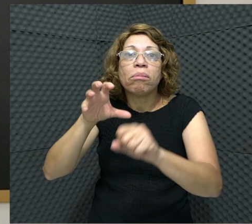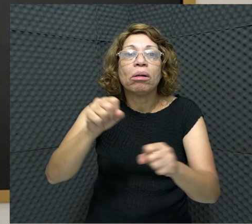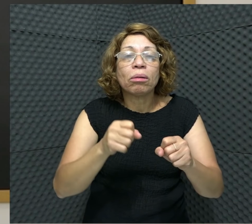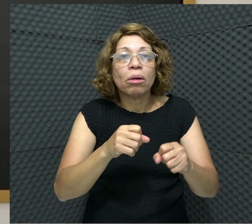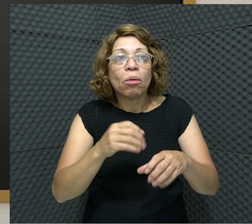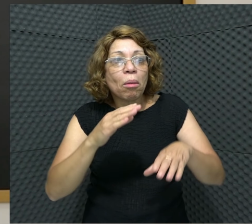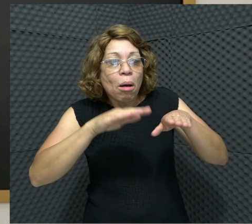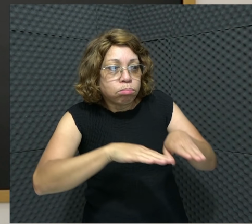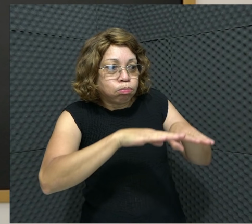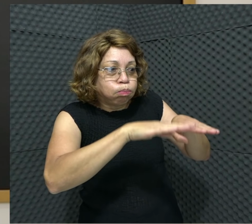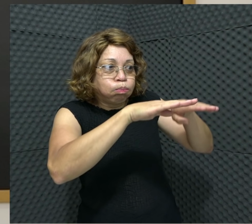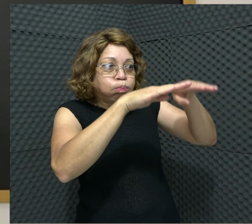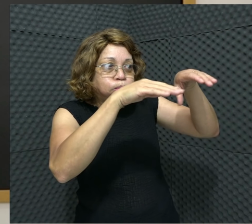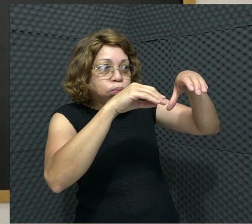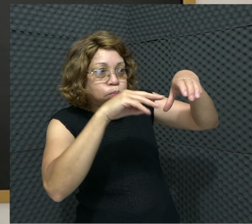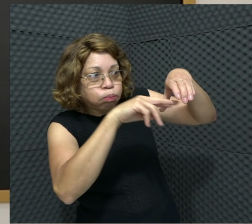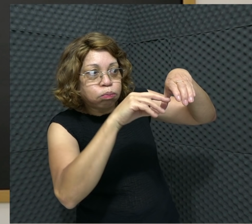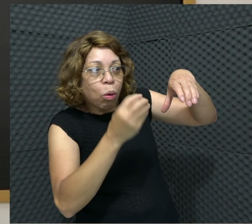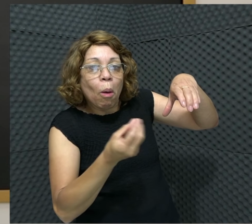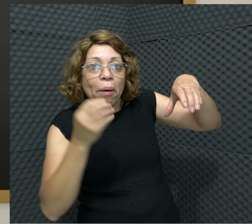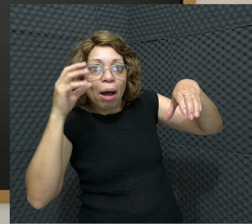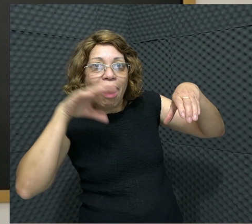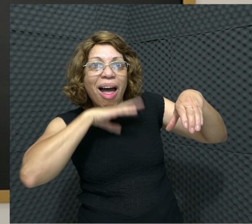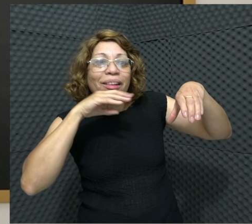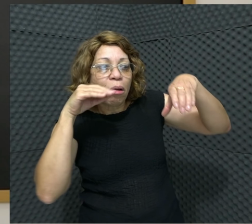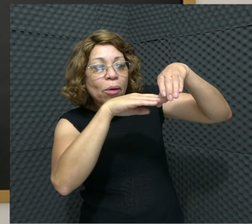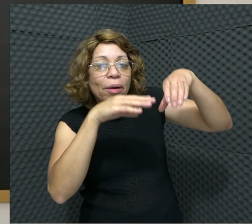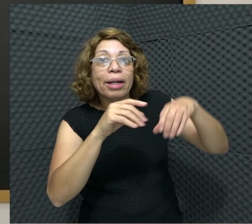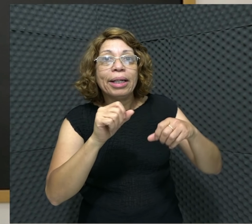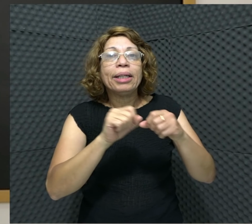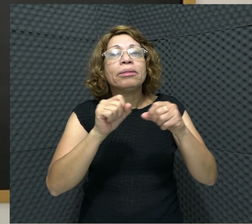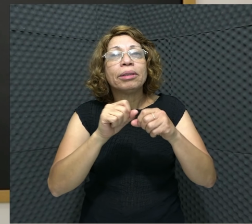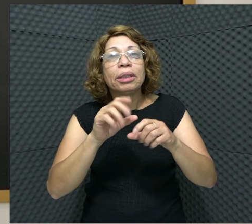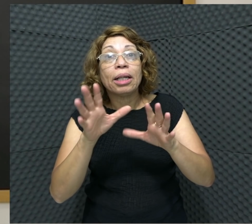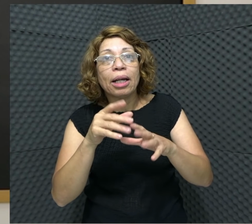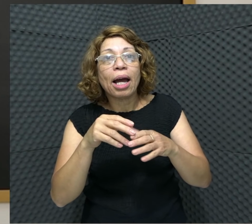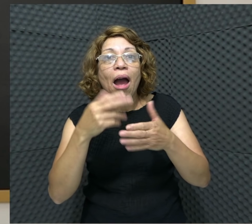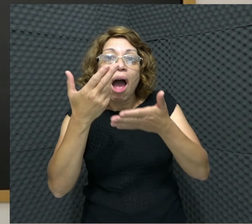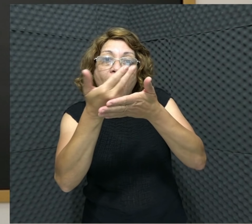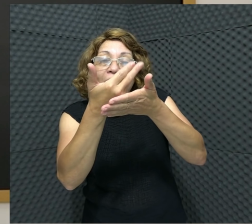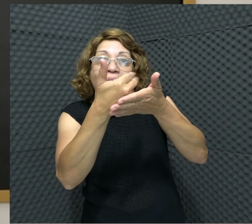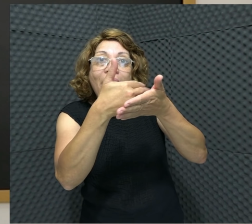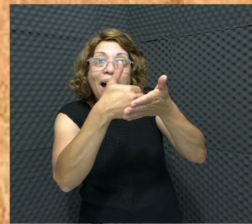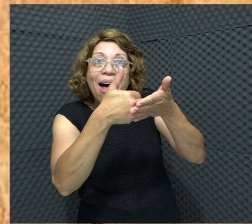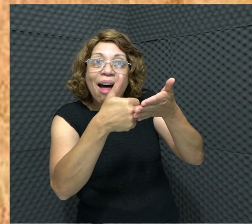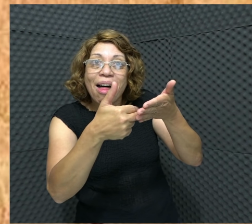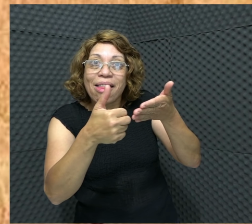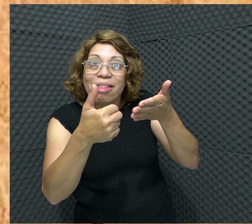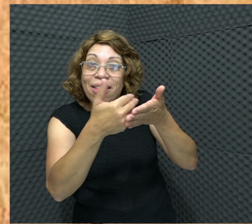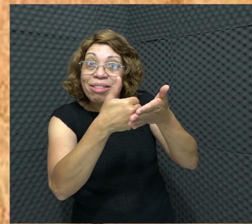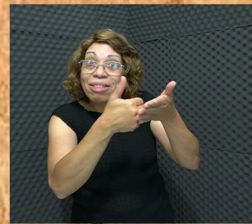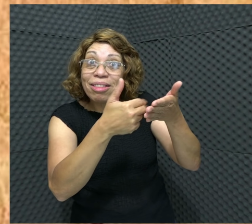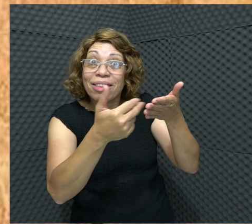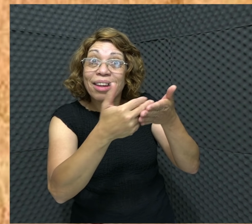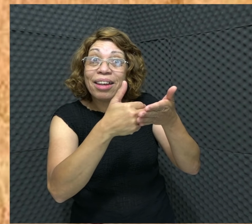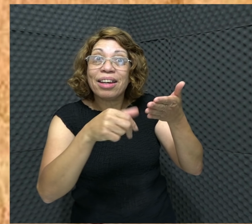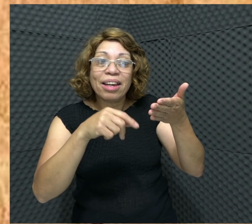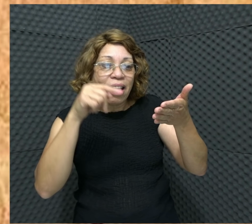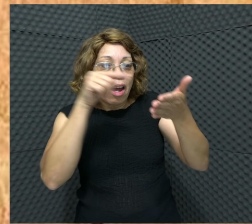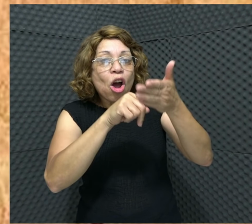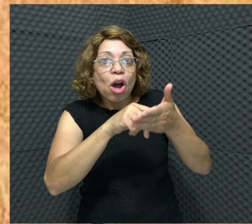desse estoque, ou até do número de animais que eles caçavam? Eles faziam anotações, eles contavam, eles